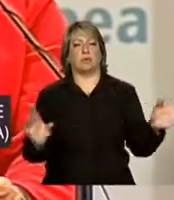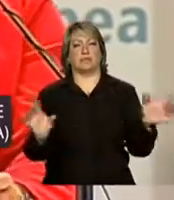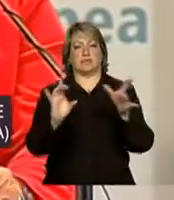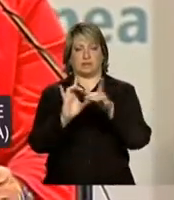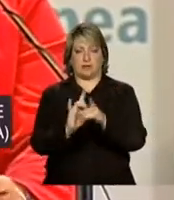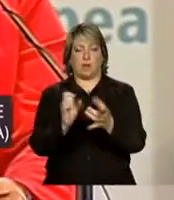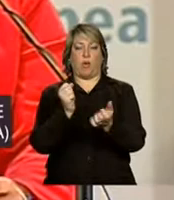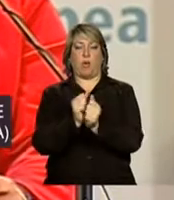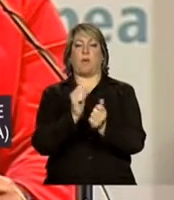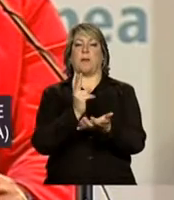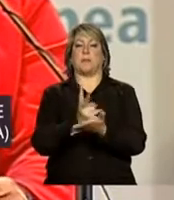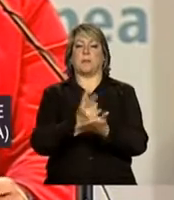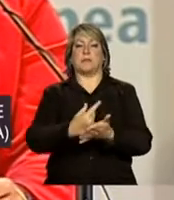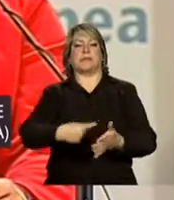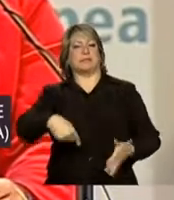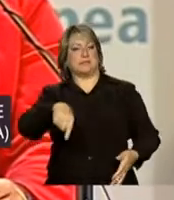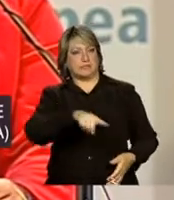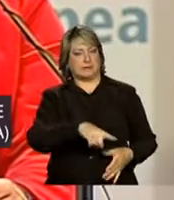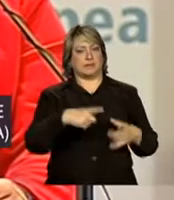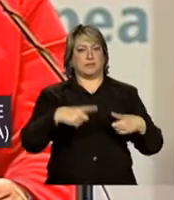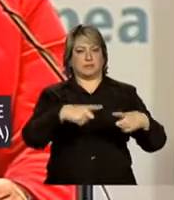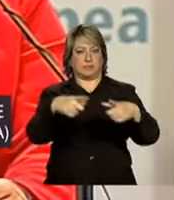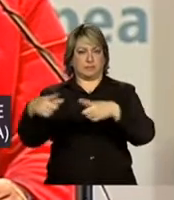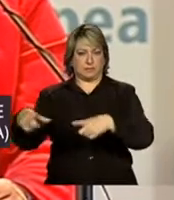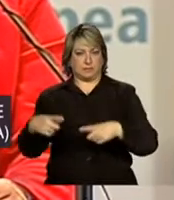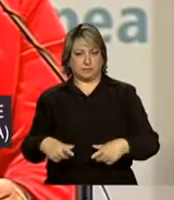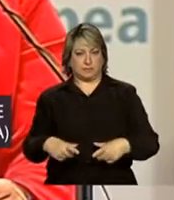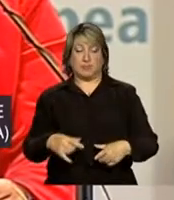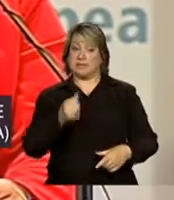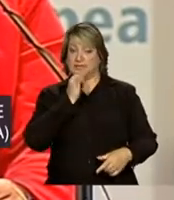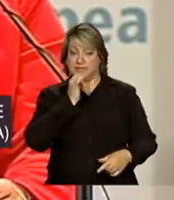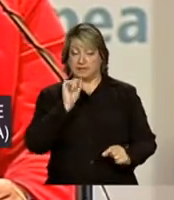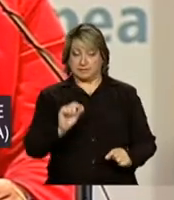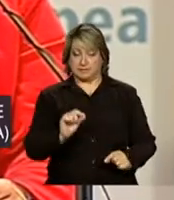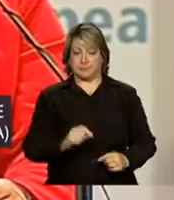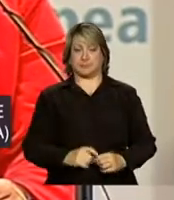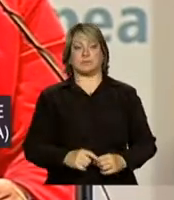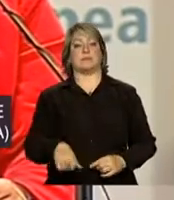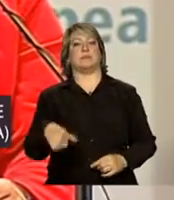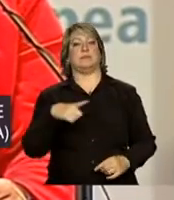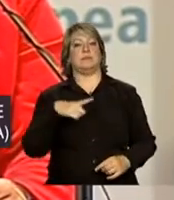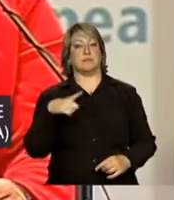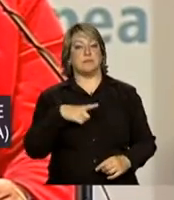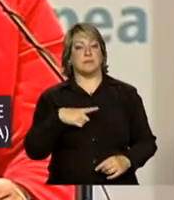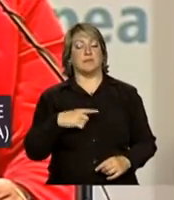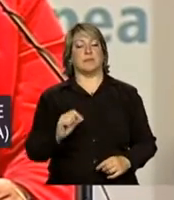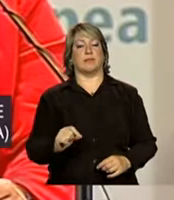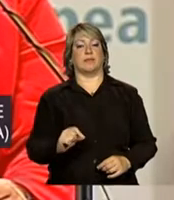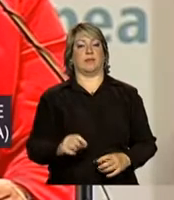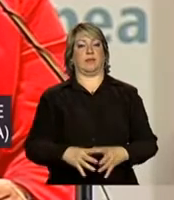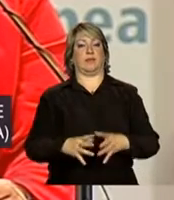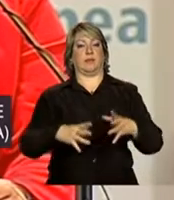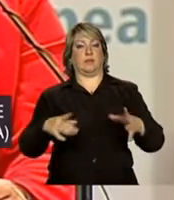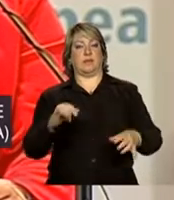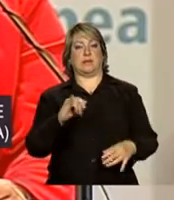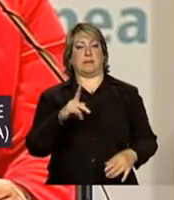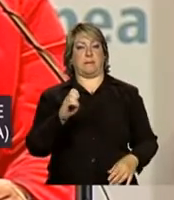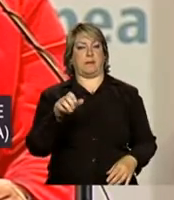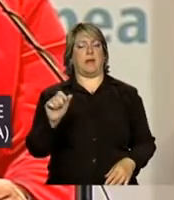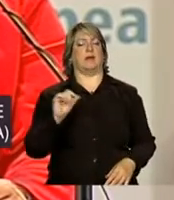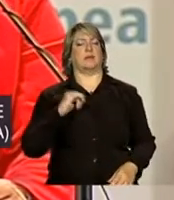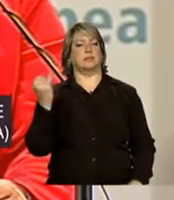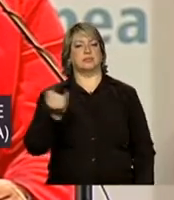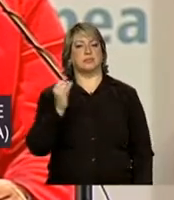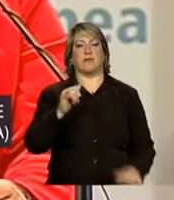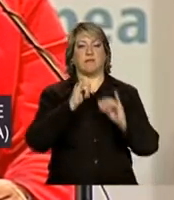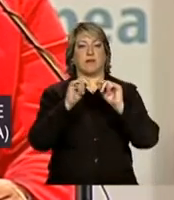com estas mesmas instituições. Ou seja, houve uma ampliação da atuação do IPEA, sendo importante